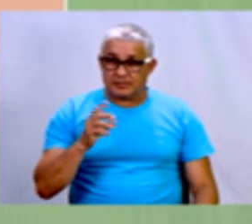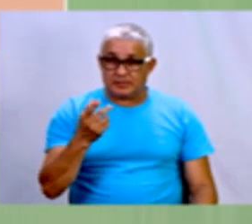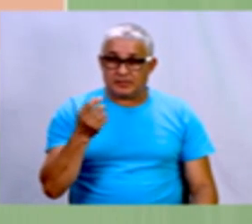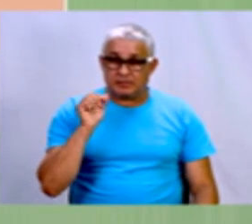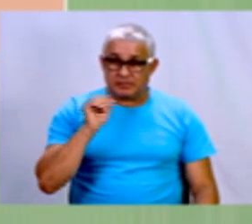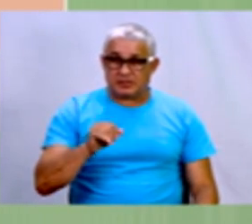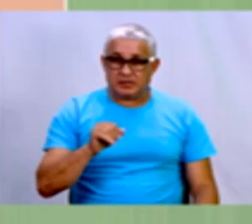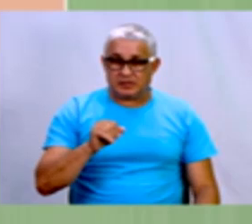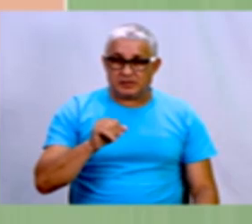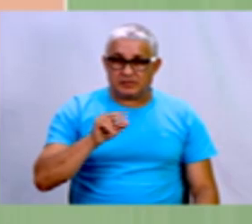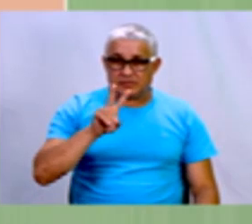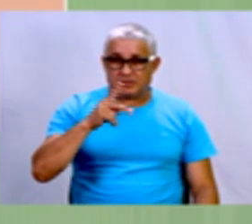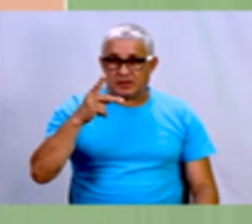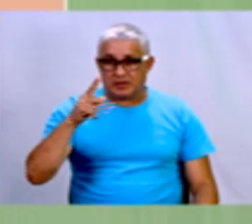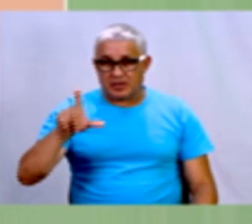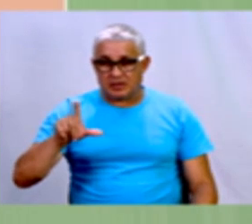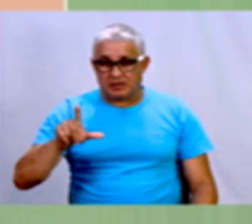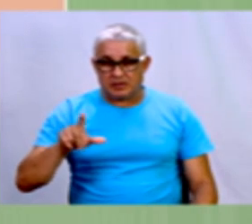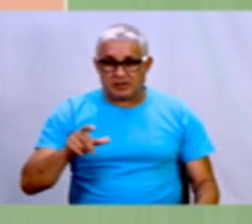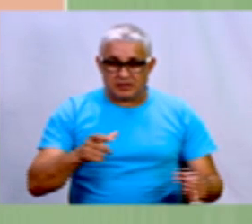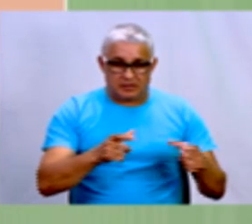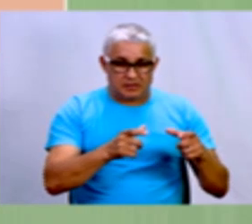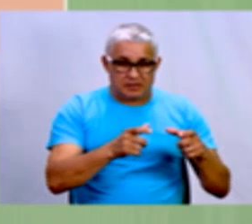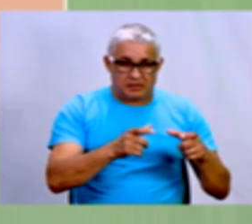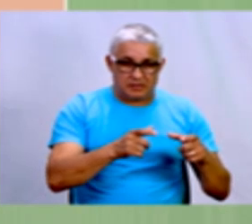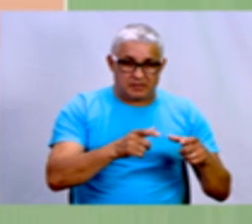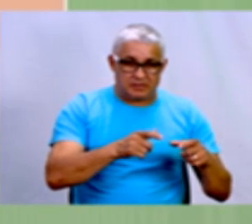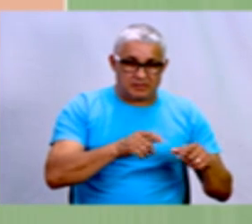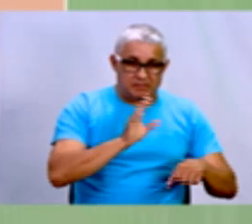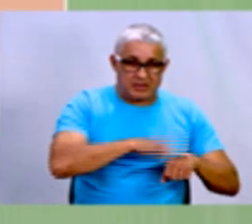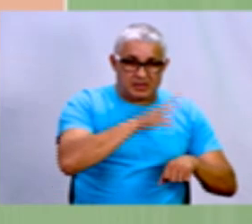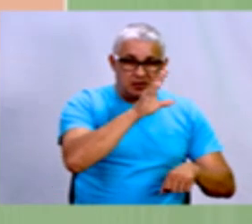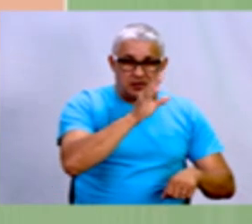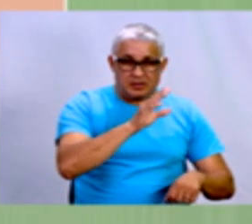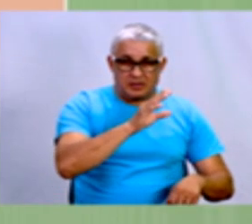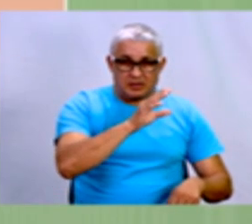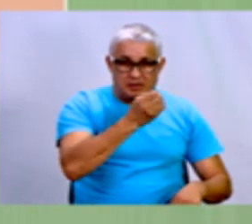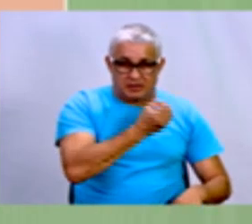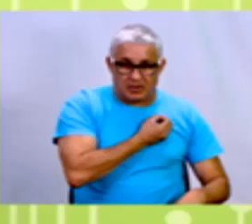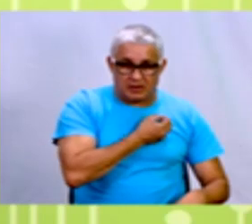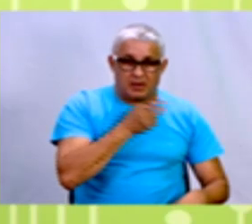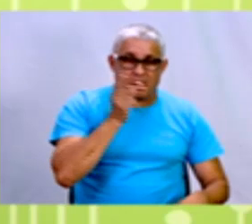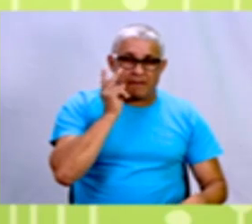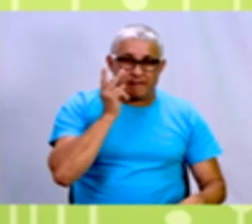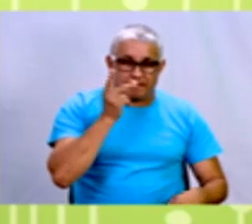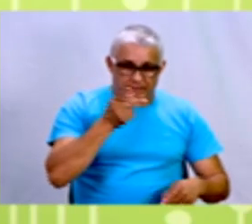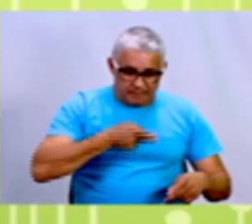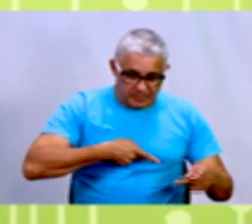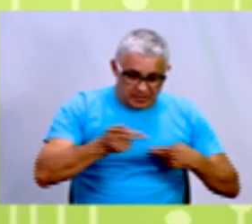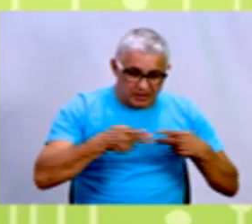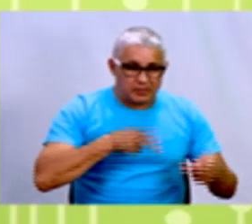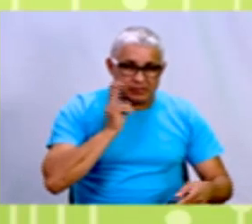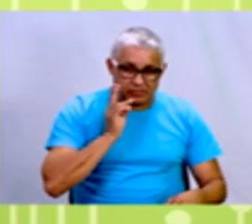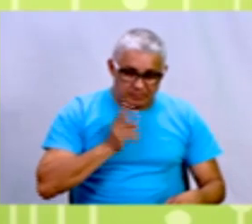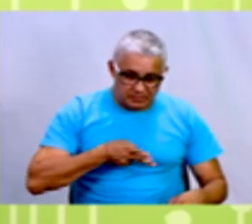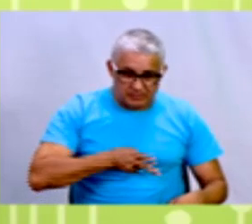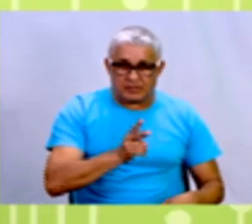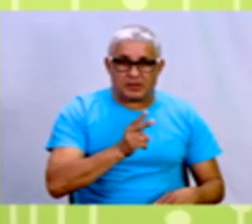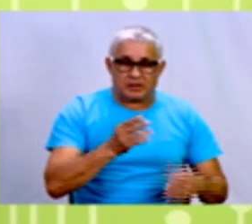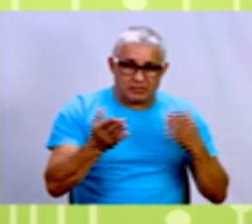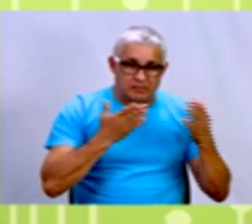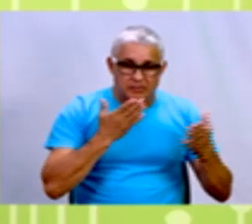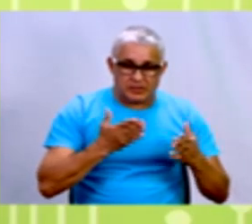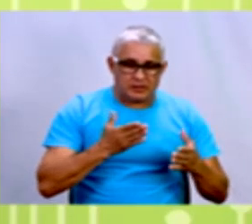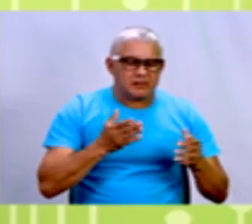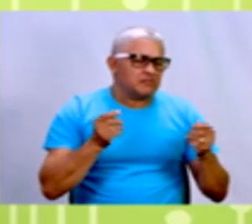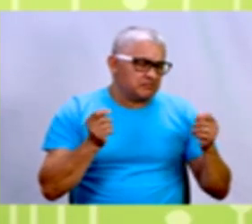presente líquido for maior que zero, o projeto continua sendo analisado. Aí você vai ver quanto que vai ser.